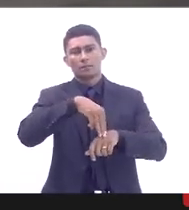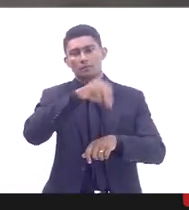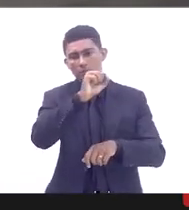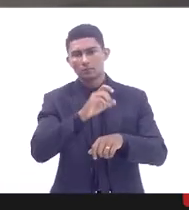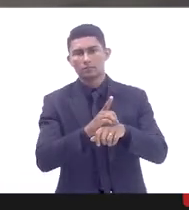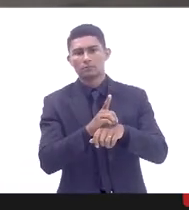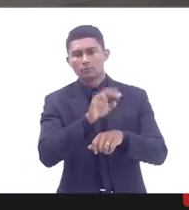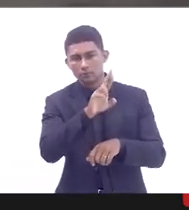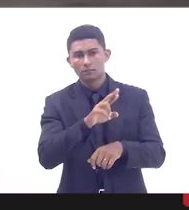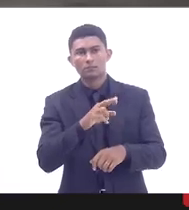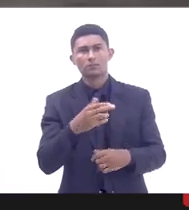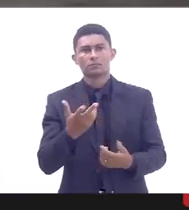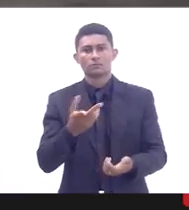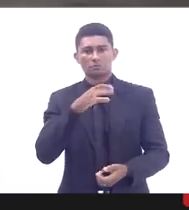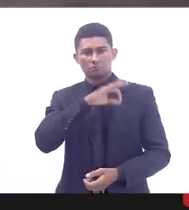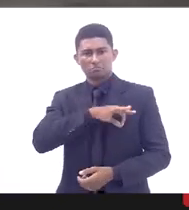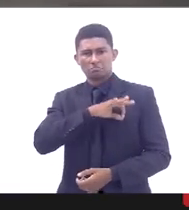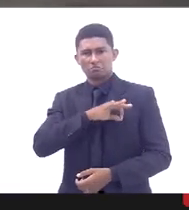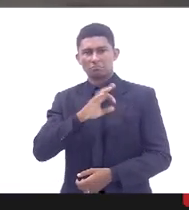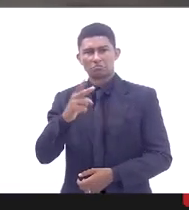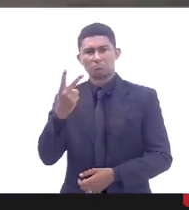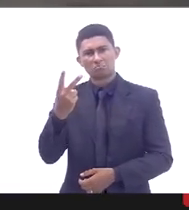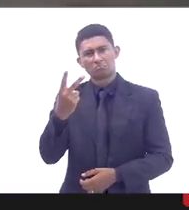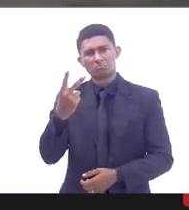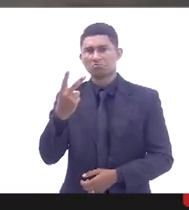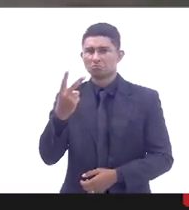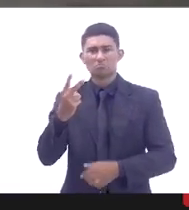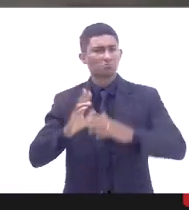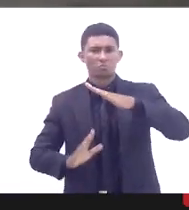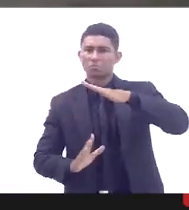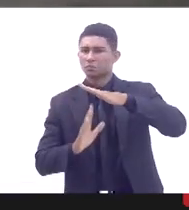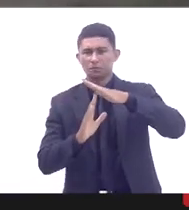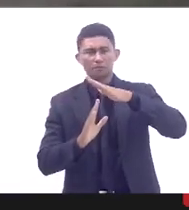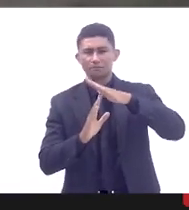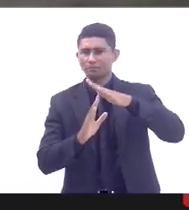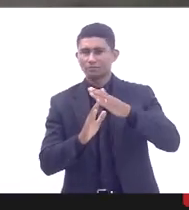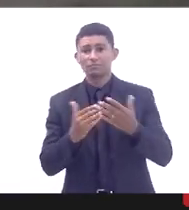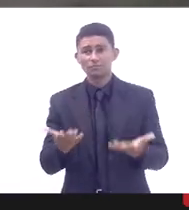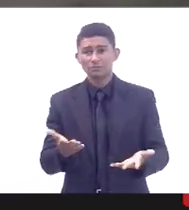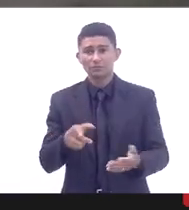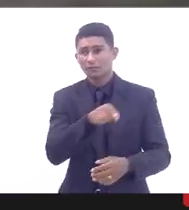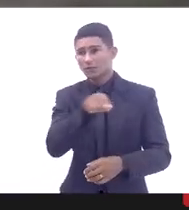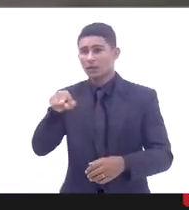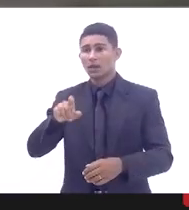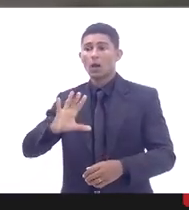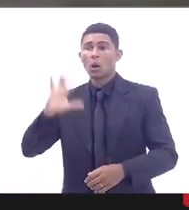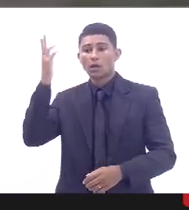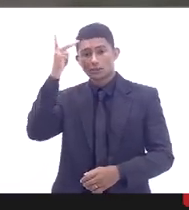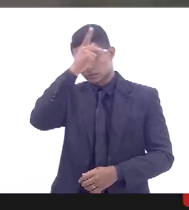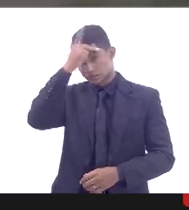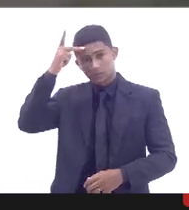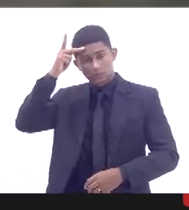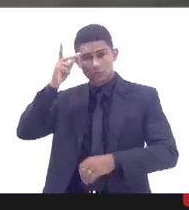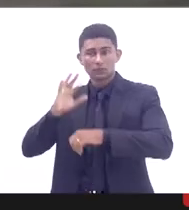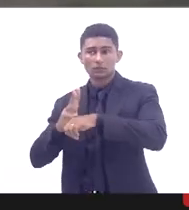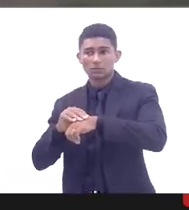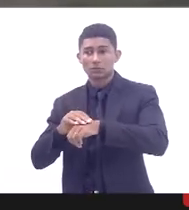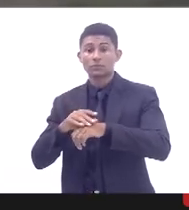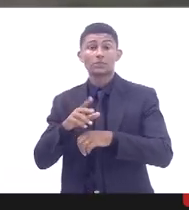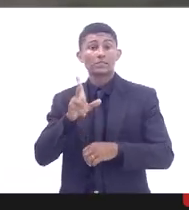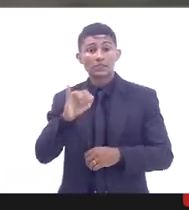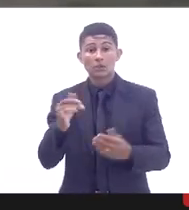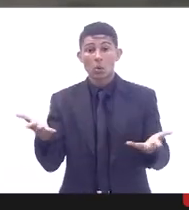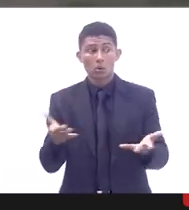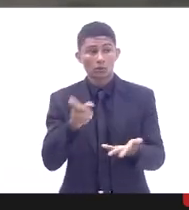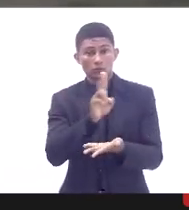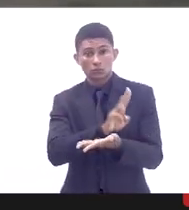doutorado não chega dois salários mínimos levou a uma situação de adoecimento uma situação de empobrecimento esse hoje é UEFI